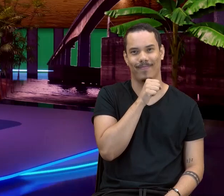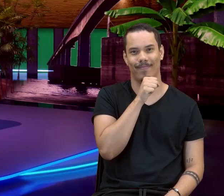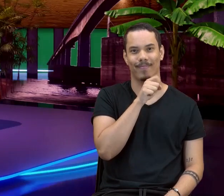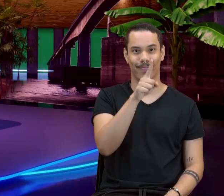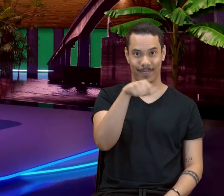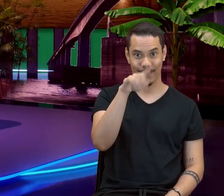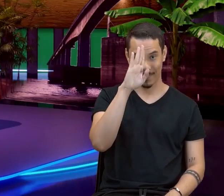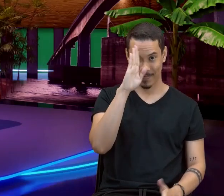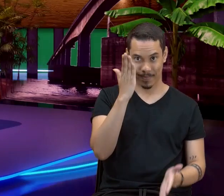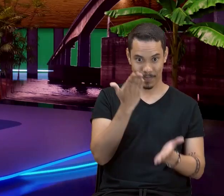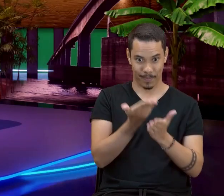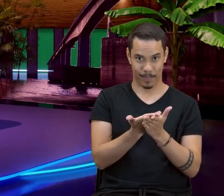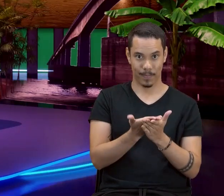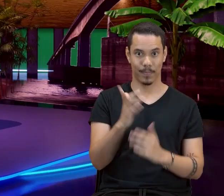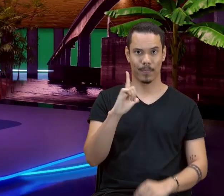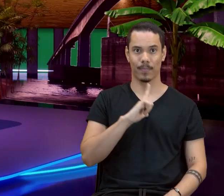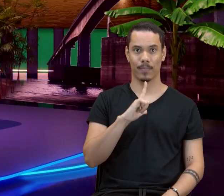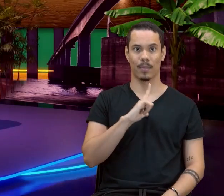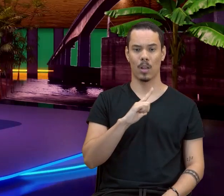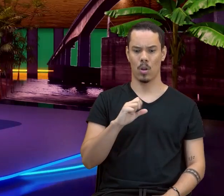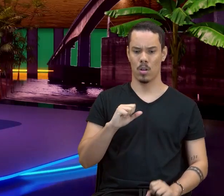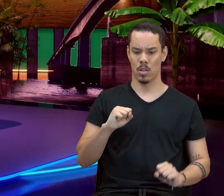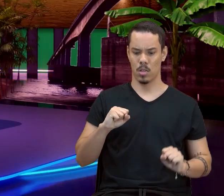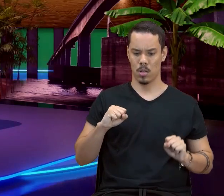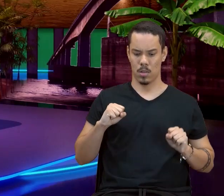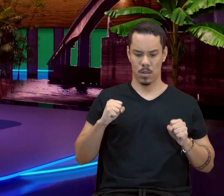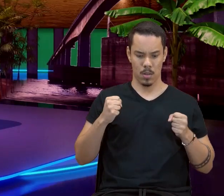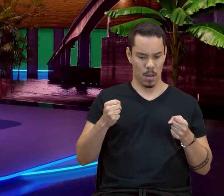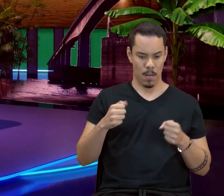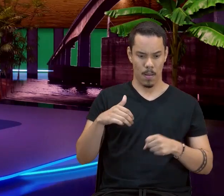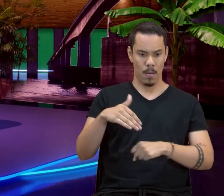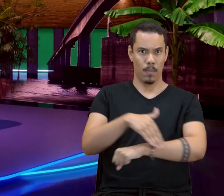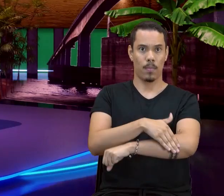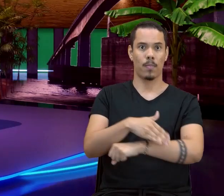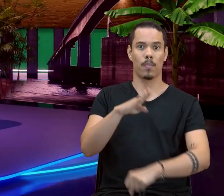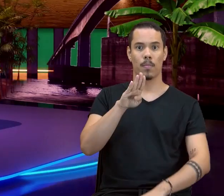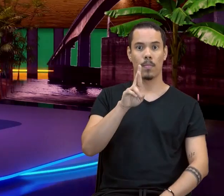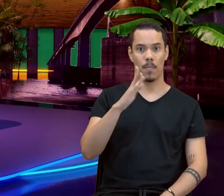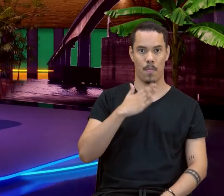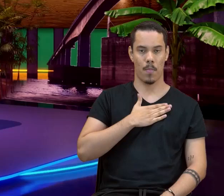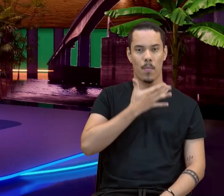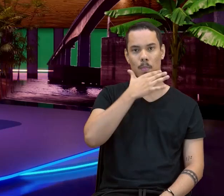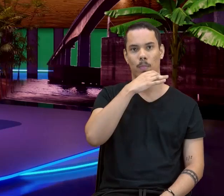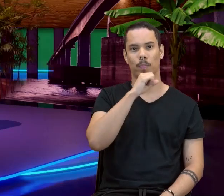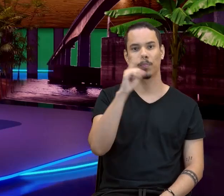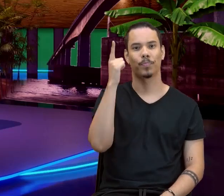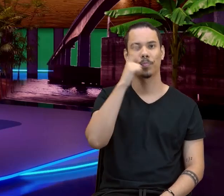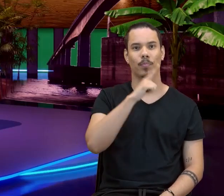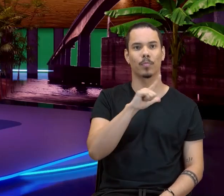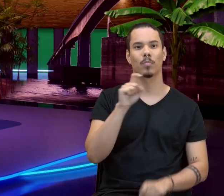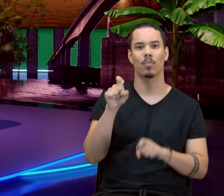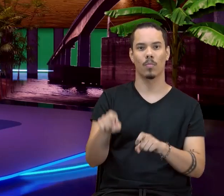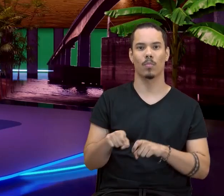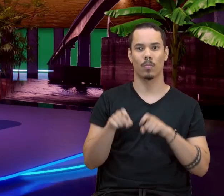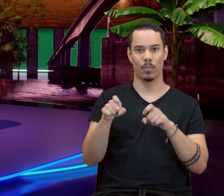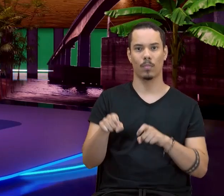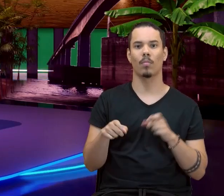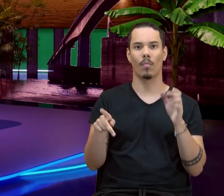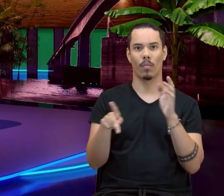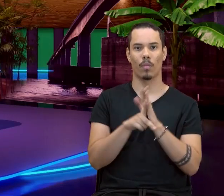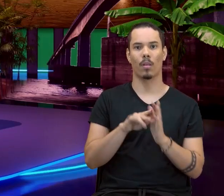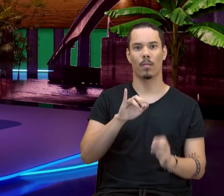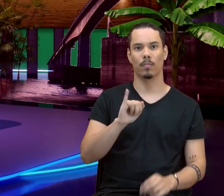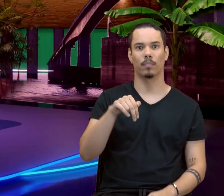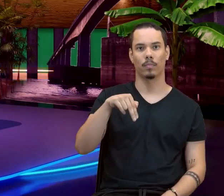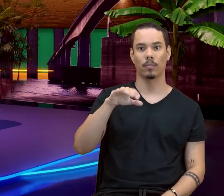acredita que eu andei nessa BR? Meu pai ganhou um sítio. Sério, professor? Ganhou uma terra do INCRA. Bacana, tá